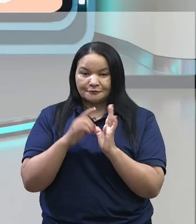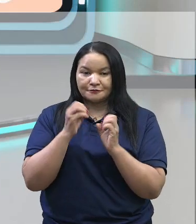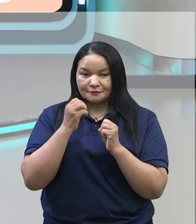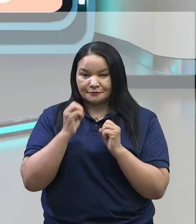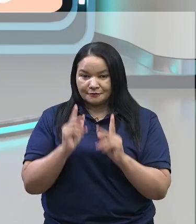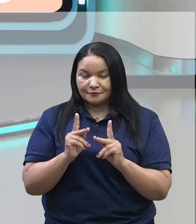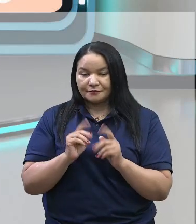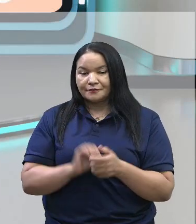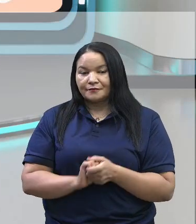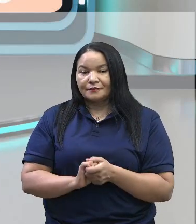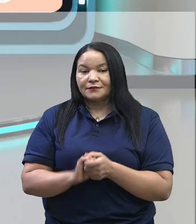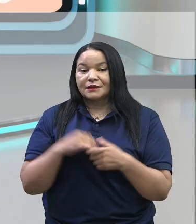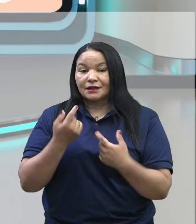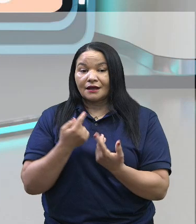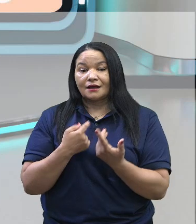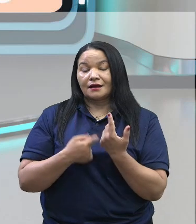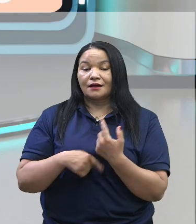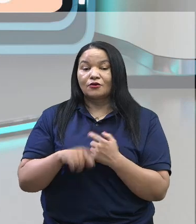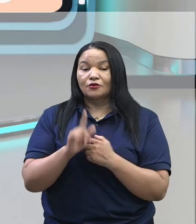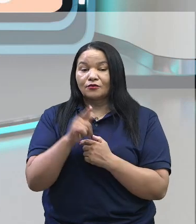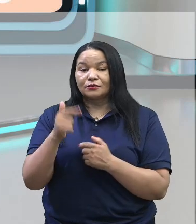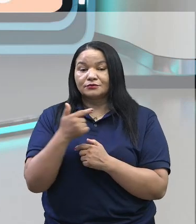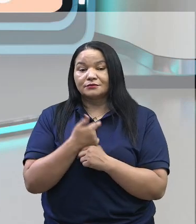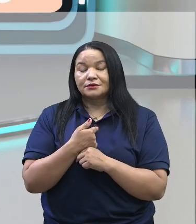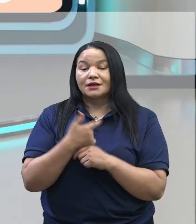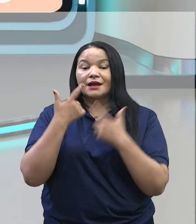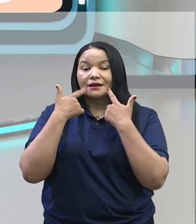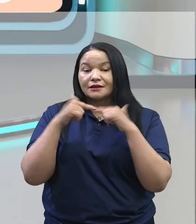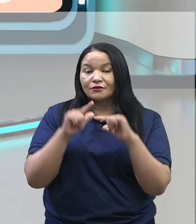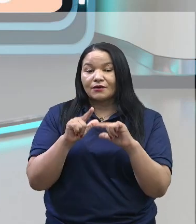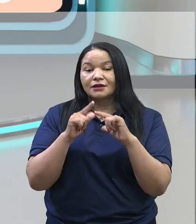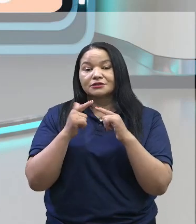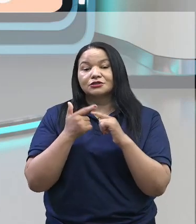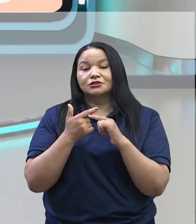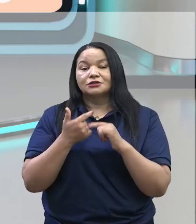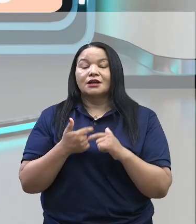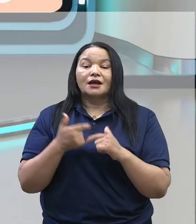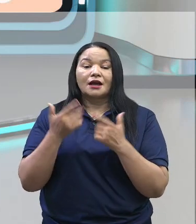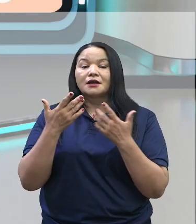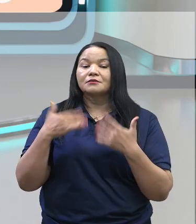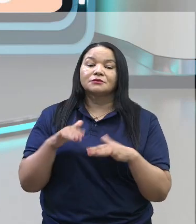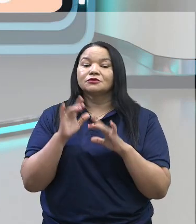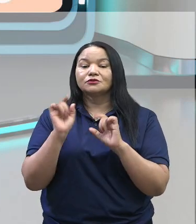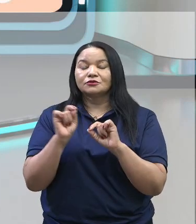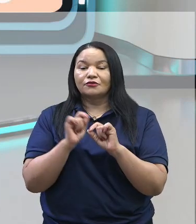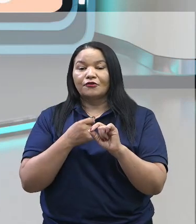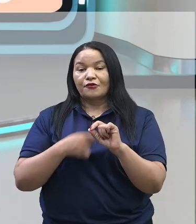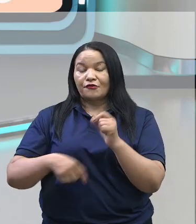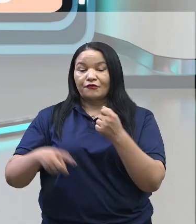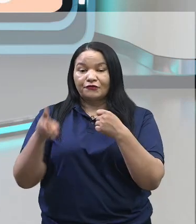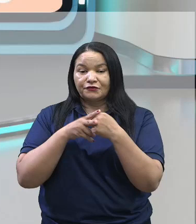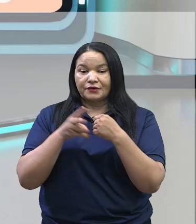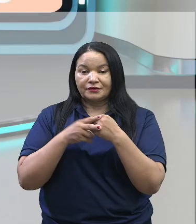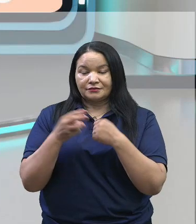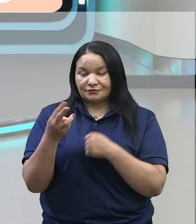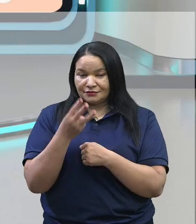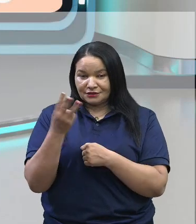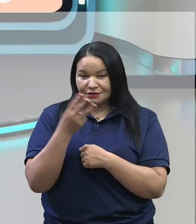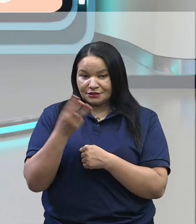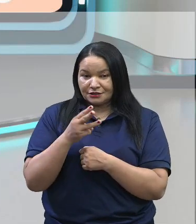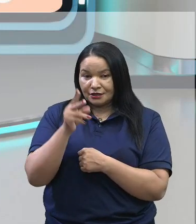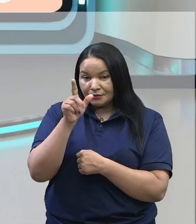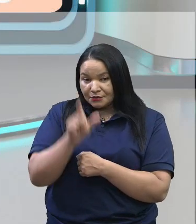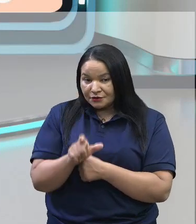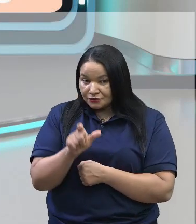A linguagem é impessoal, ou seja, verbos em terceira pessoa e não em